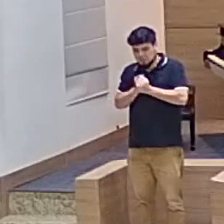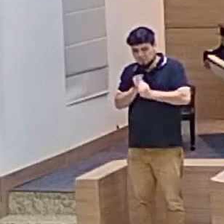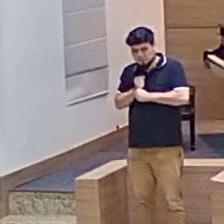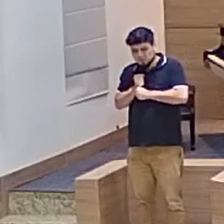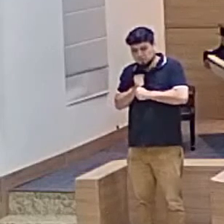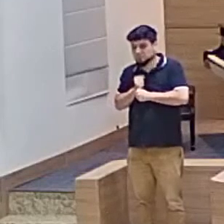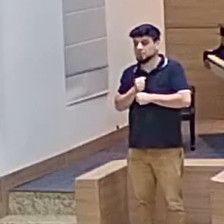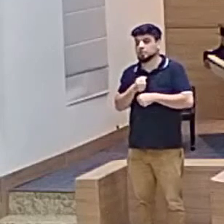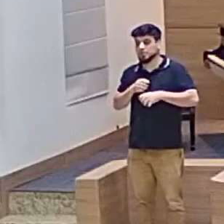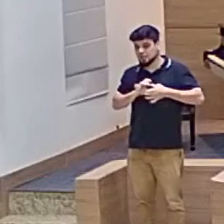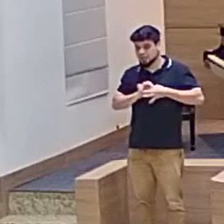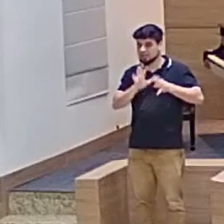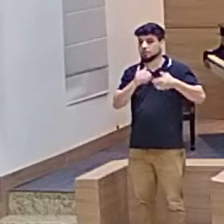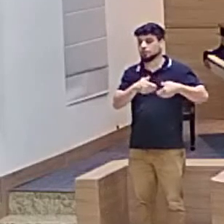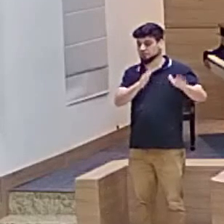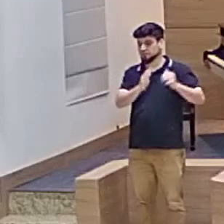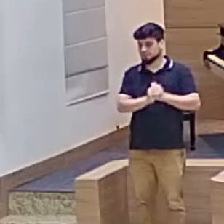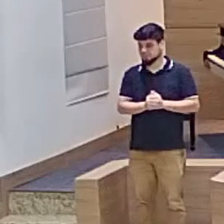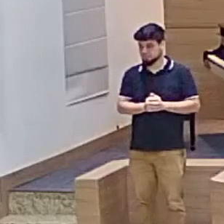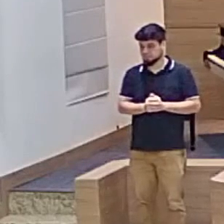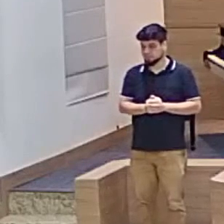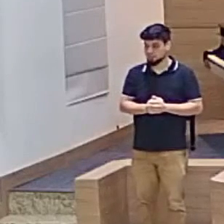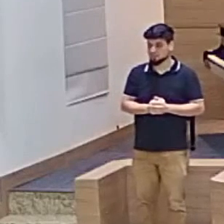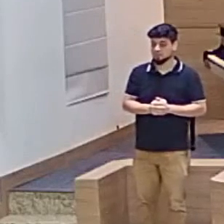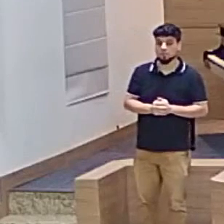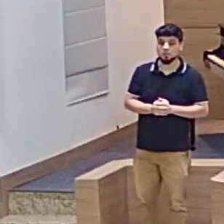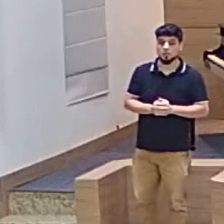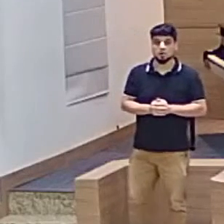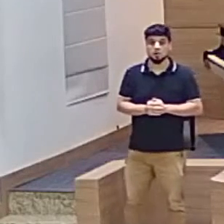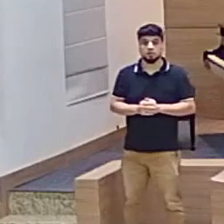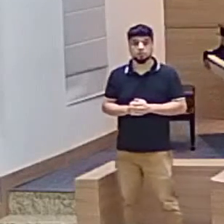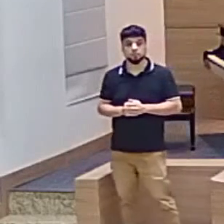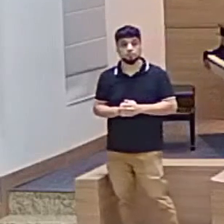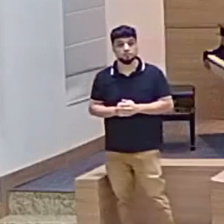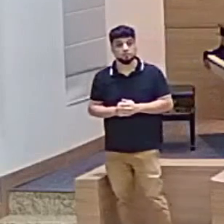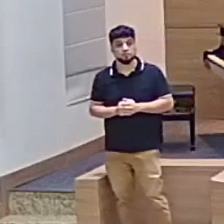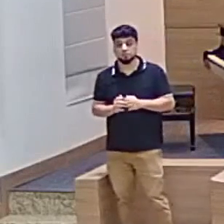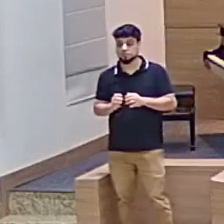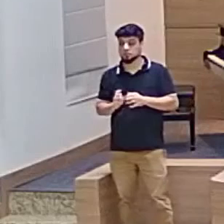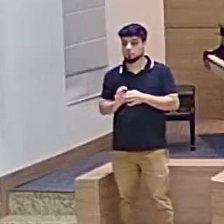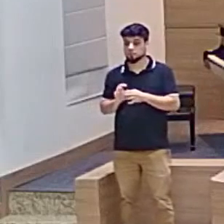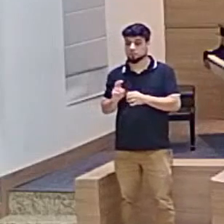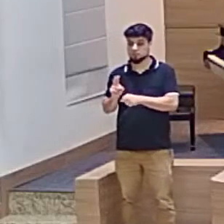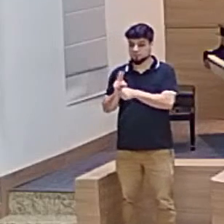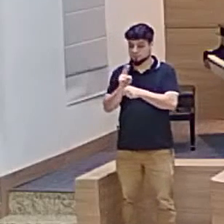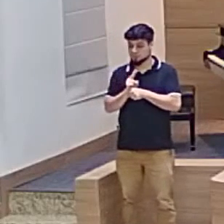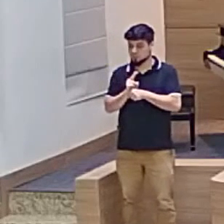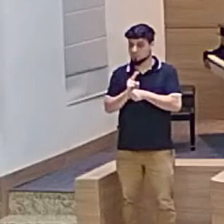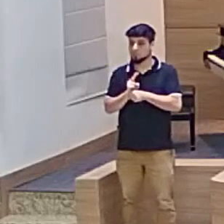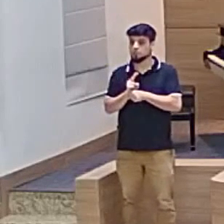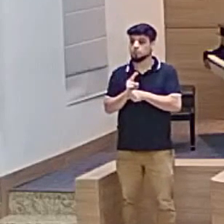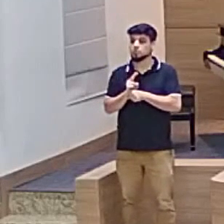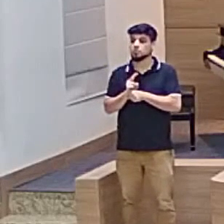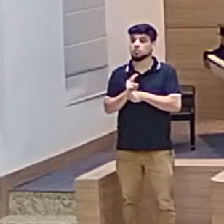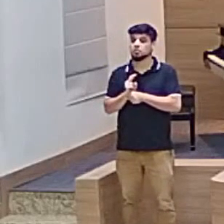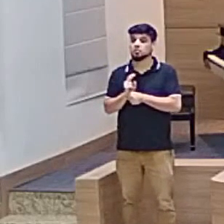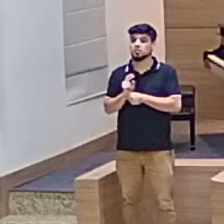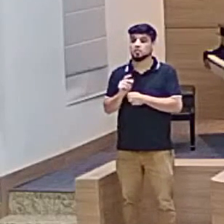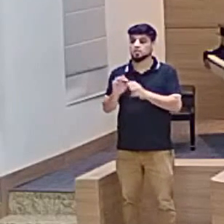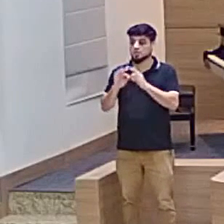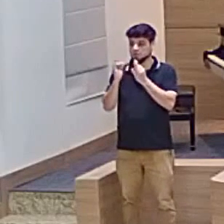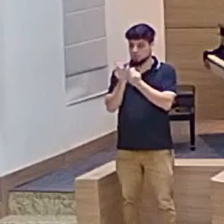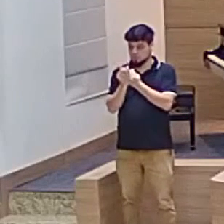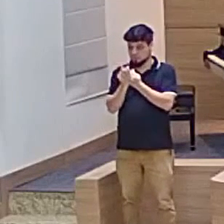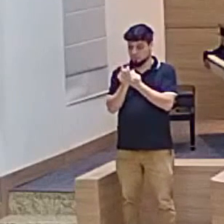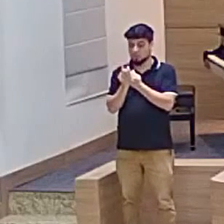deixe o seu filho é homem é mas guarda isso guarda isso a sua família vai ser uma família